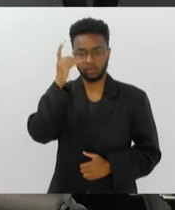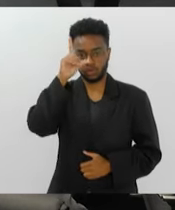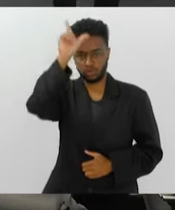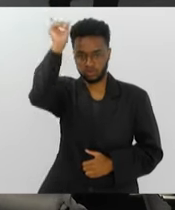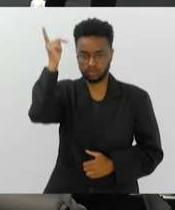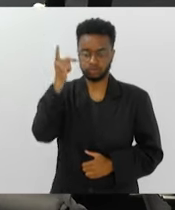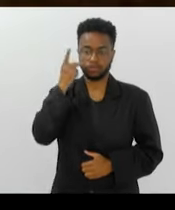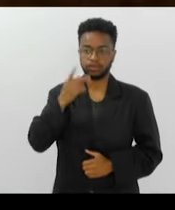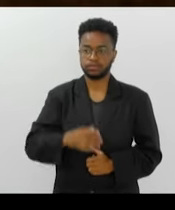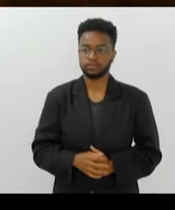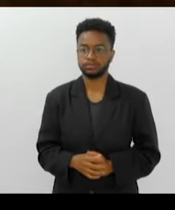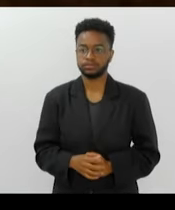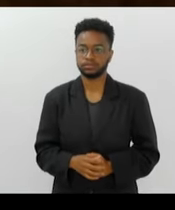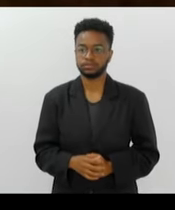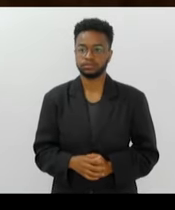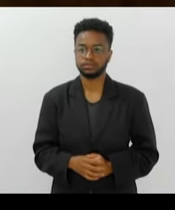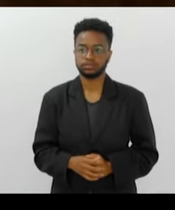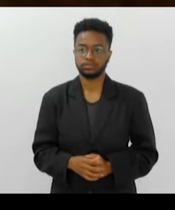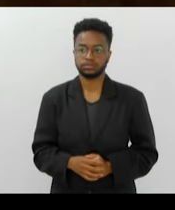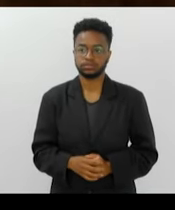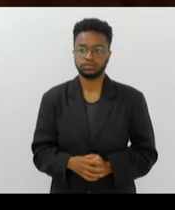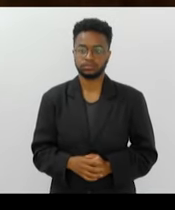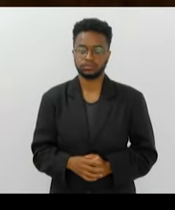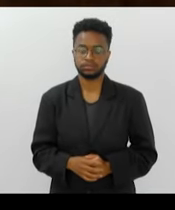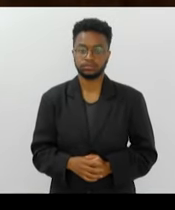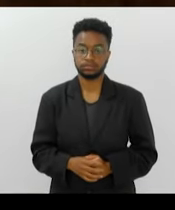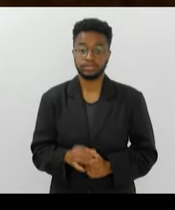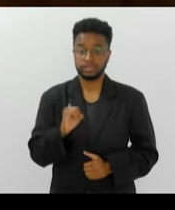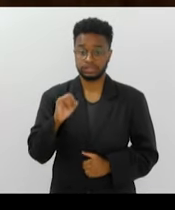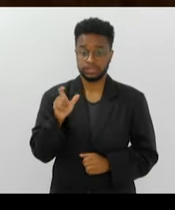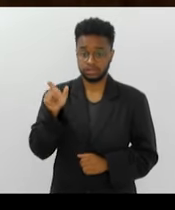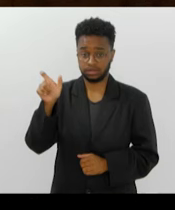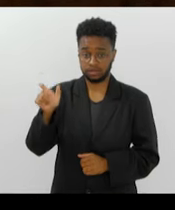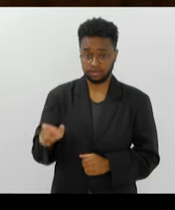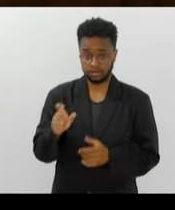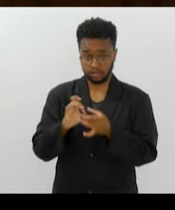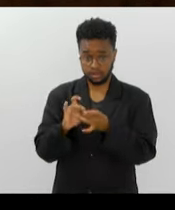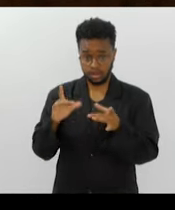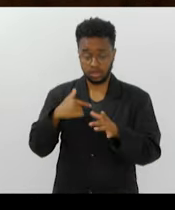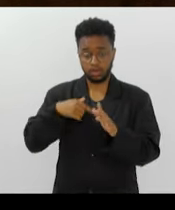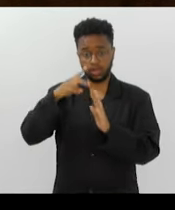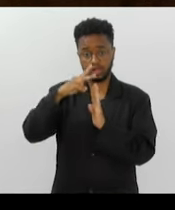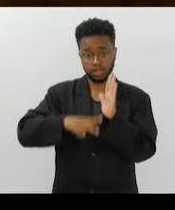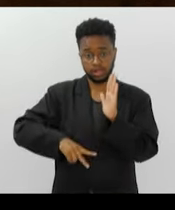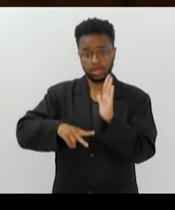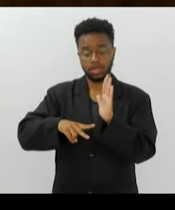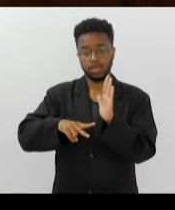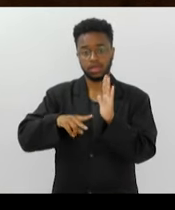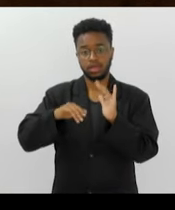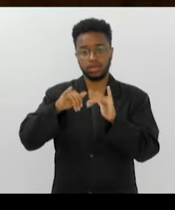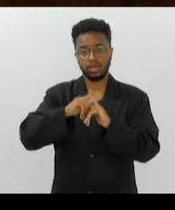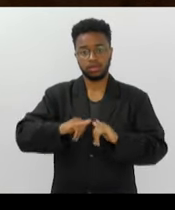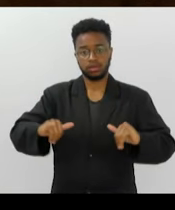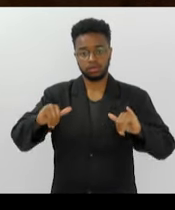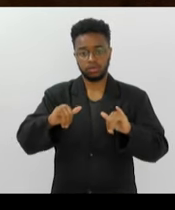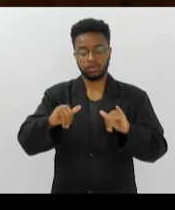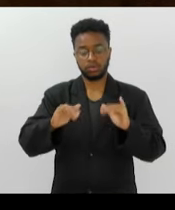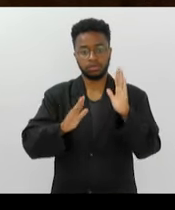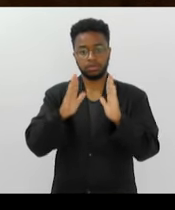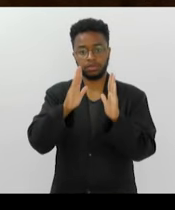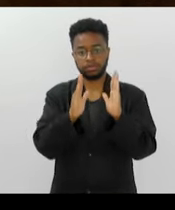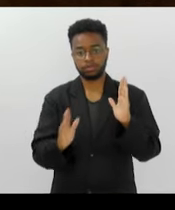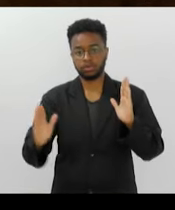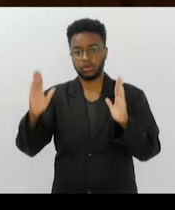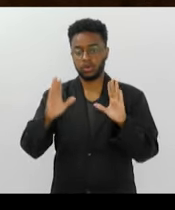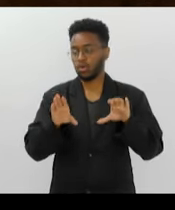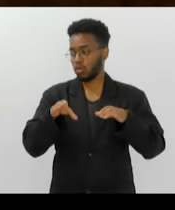favor é para que eu possa se vossa excelência permitir ler um comunicado de prorrogação da comissão de orçamento